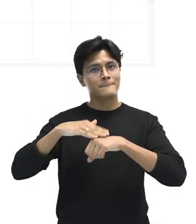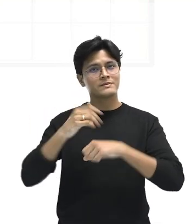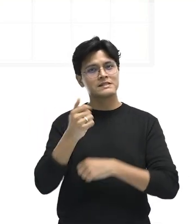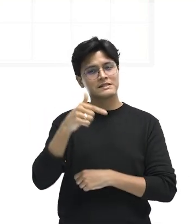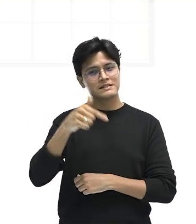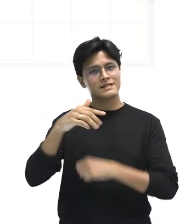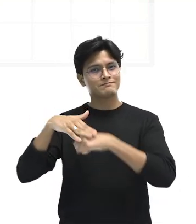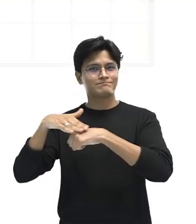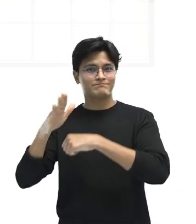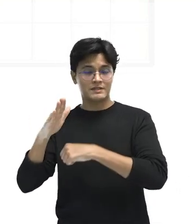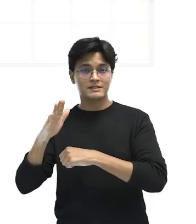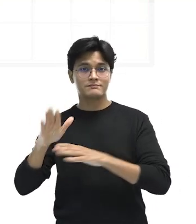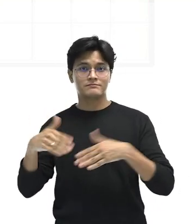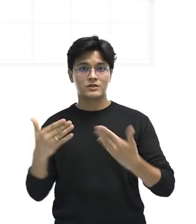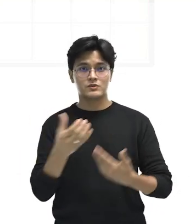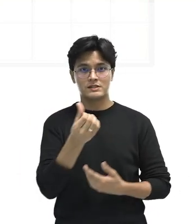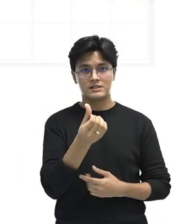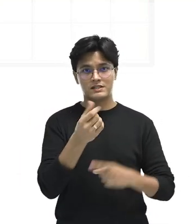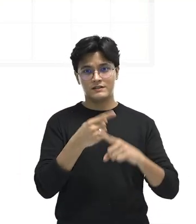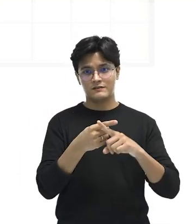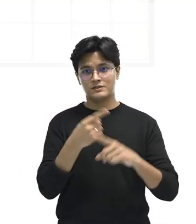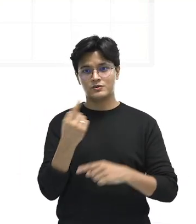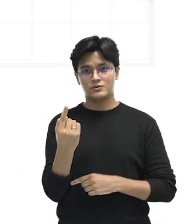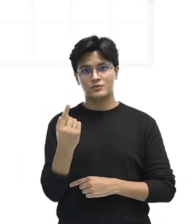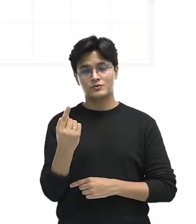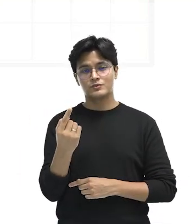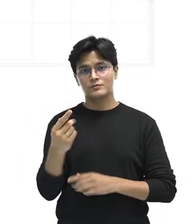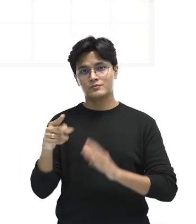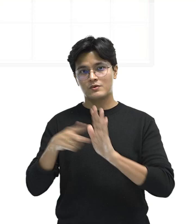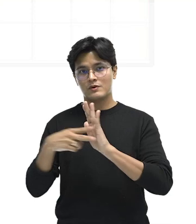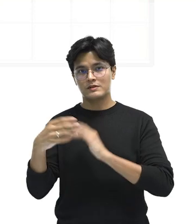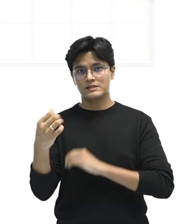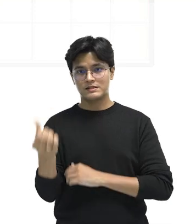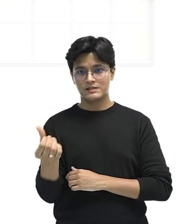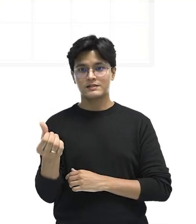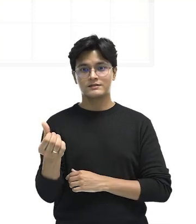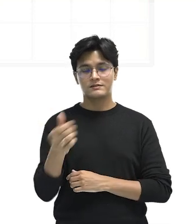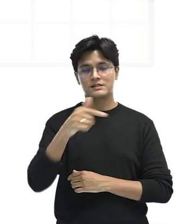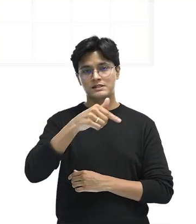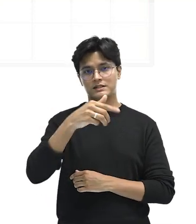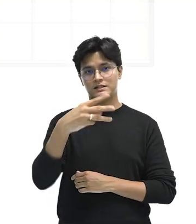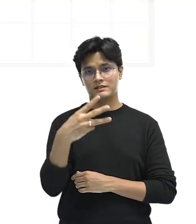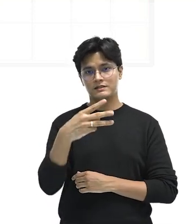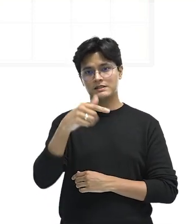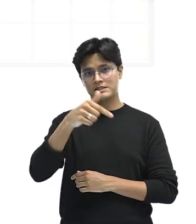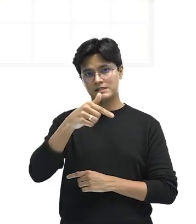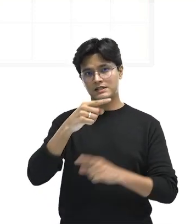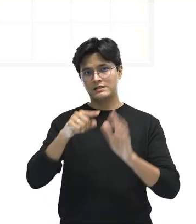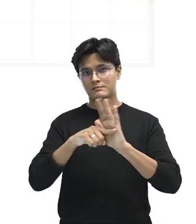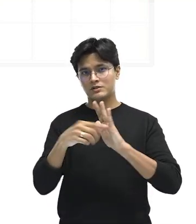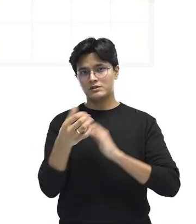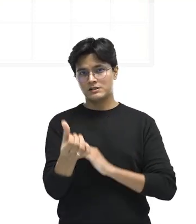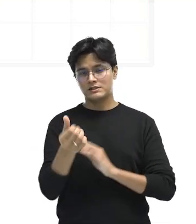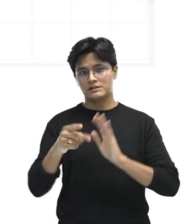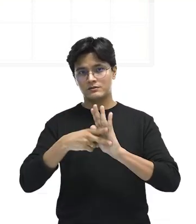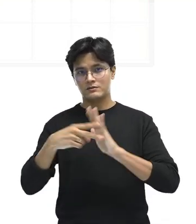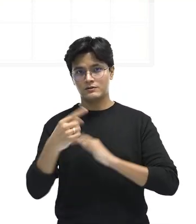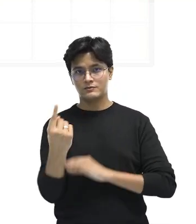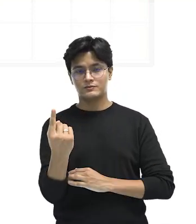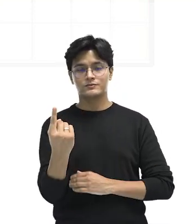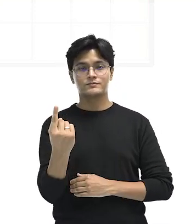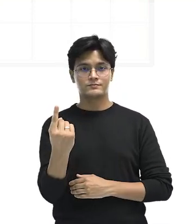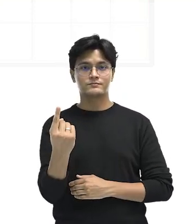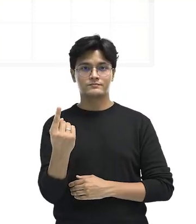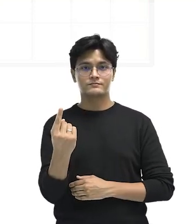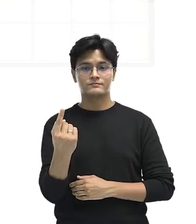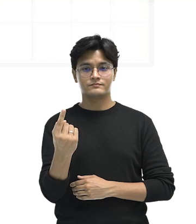6 vezes 1, 6. Aí você subtrai, o resultado aqui vai dar 1, né? 7 menos 6 é igual a 1.